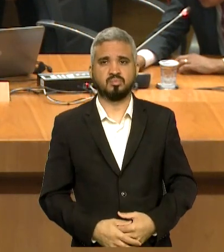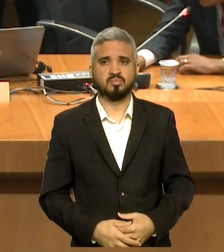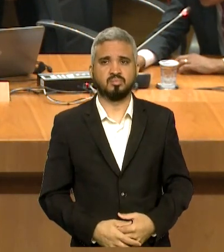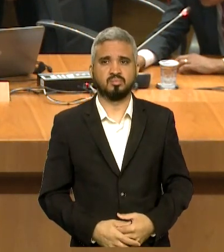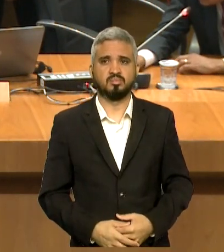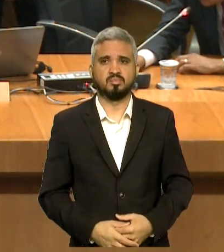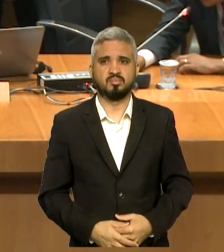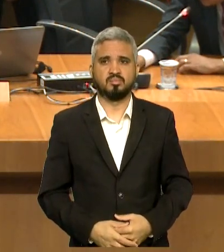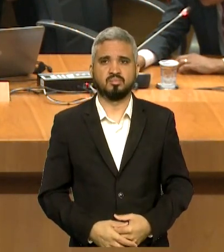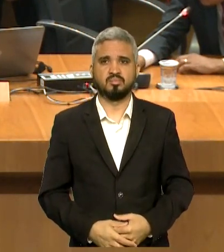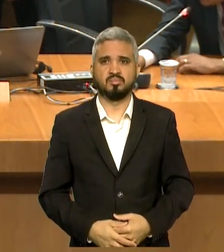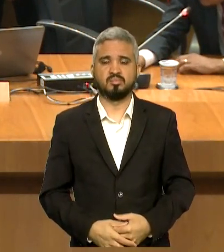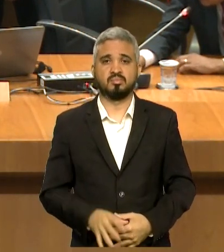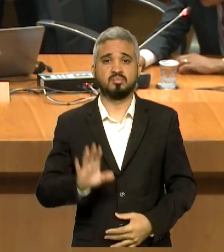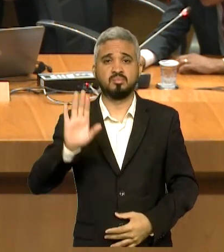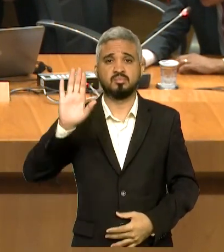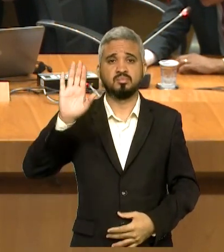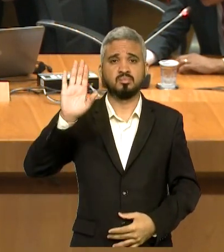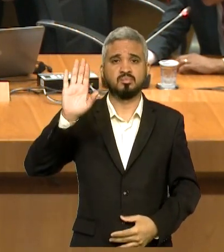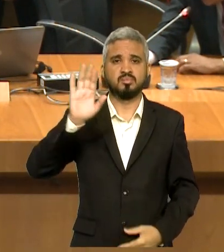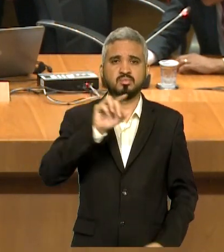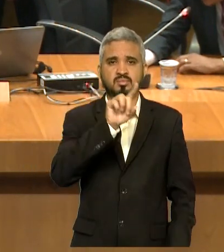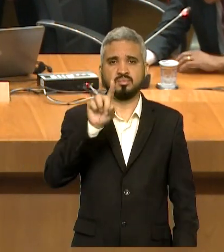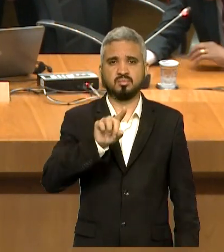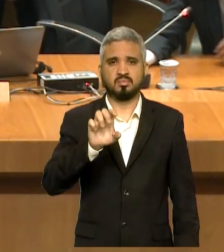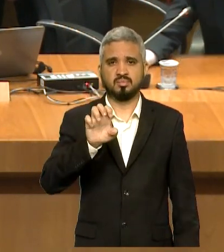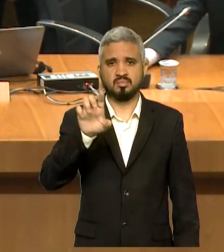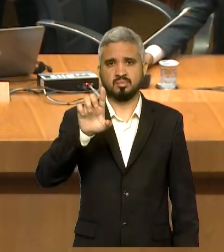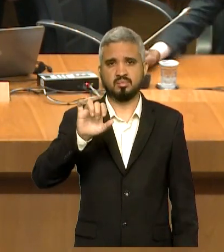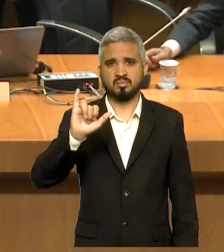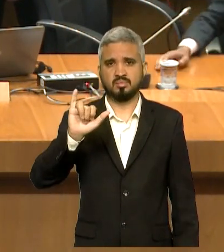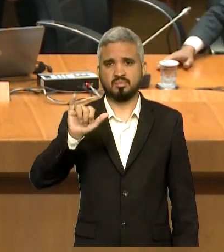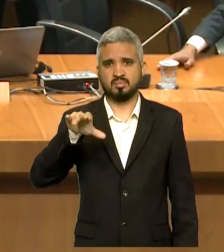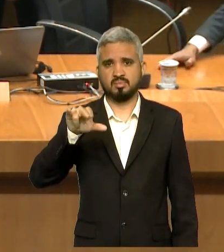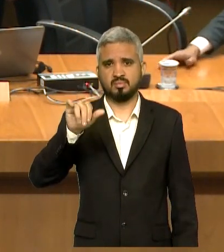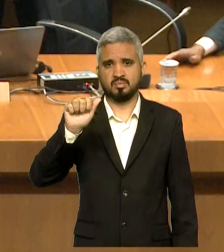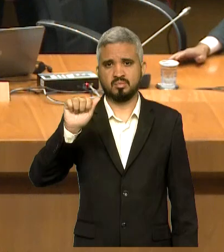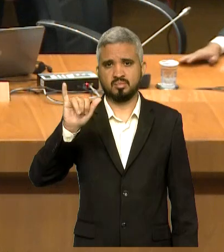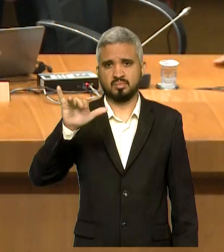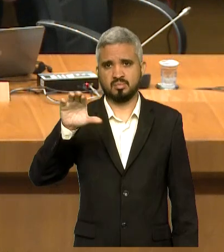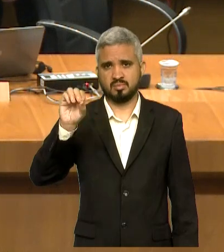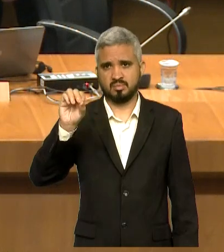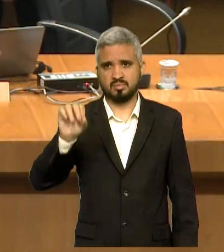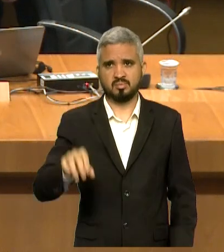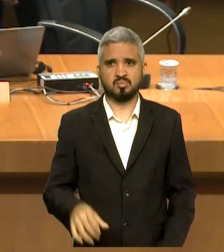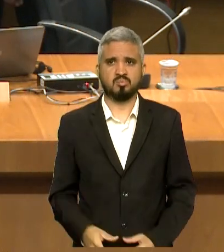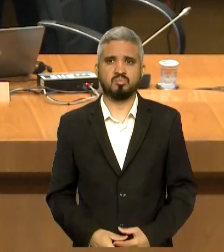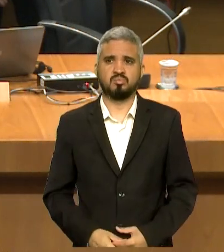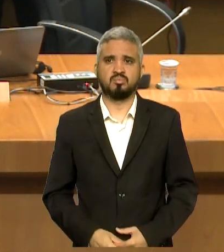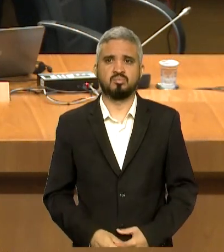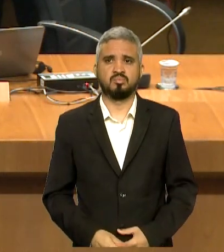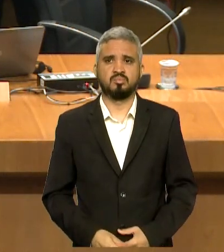Neto. Deputado Zé Inácio também. Deputado Zé Inácio. Subscrevo. Doutor André.